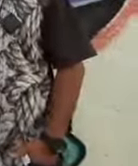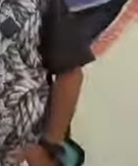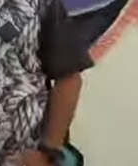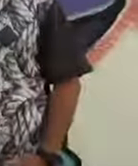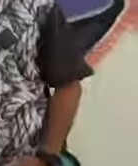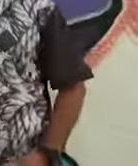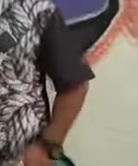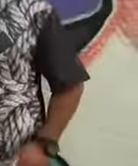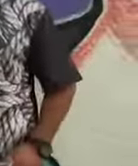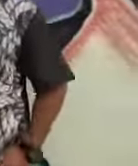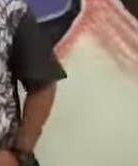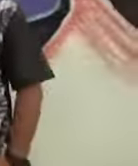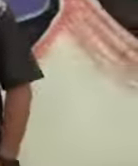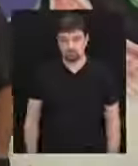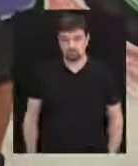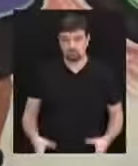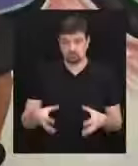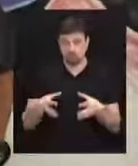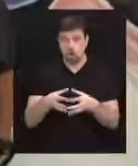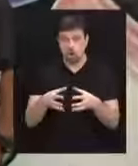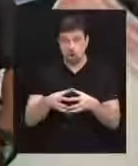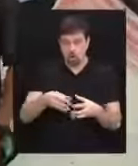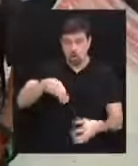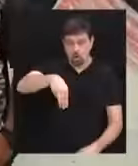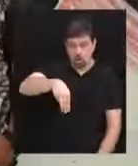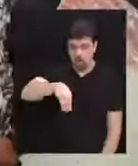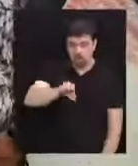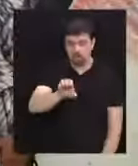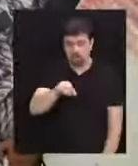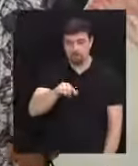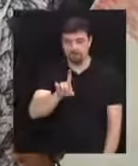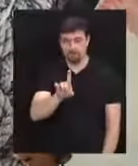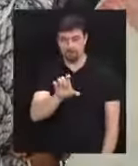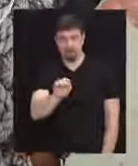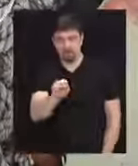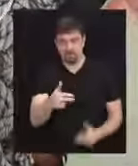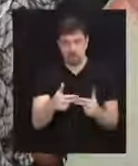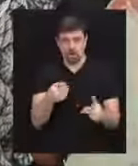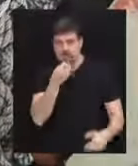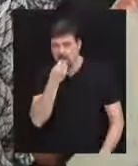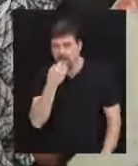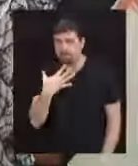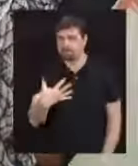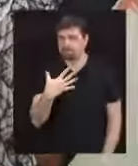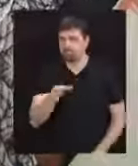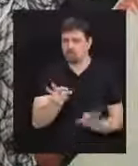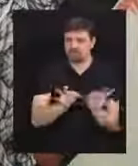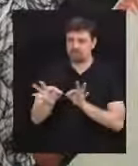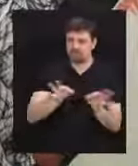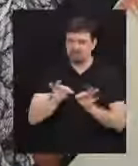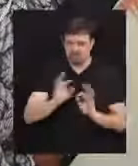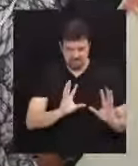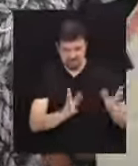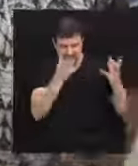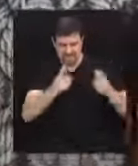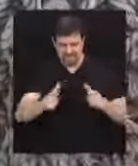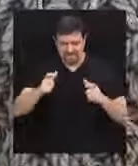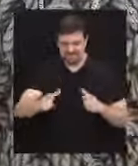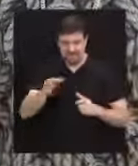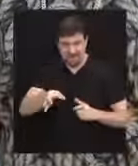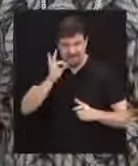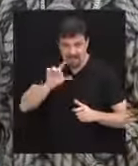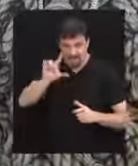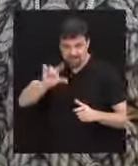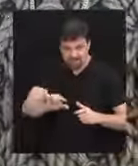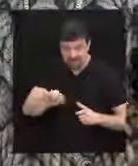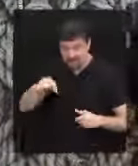sol aparece. E é mais ou menos assim, Grupo Mendes, em breve tá nas lojas. Muita coisa boa tá por vir ainda, muitos mais eventos vão